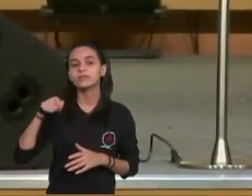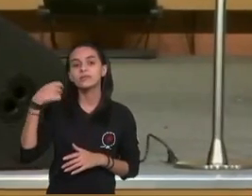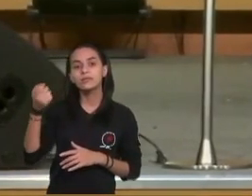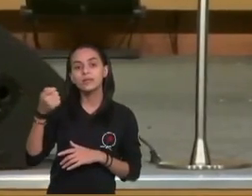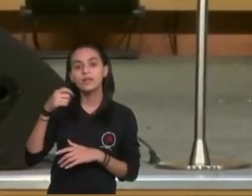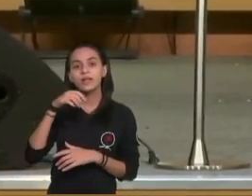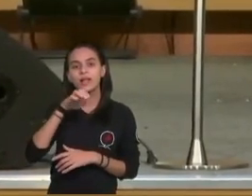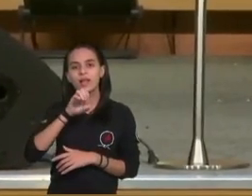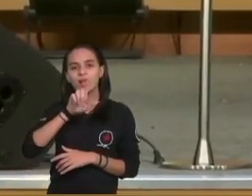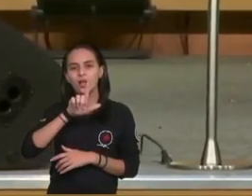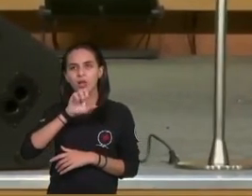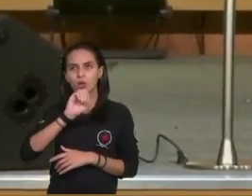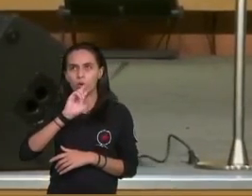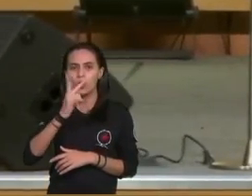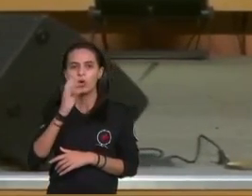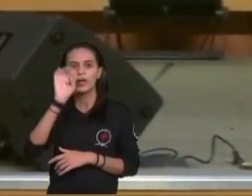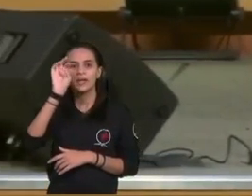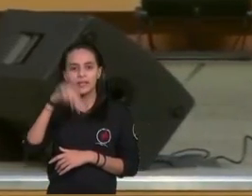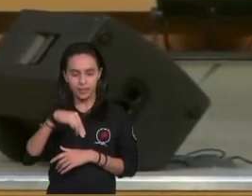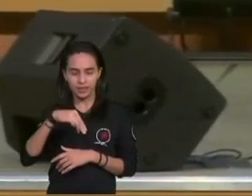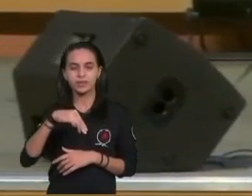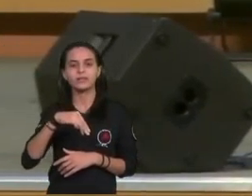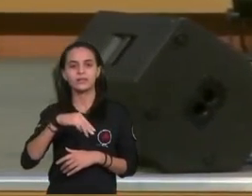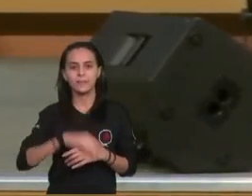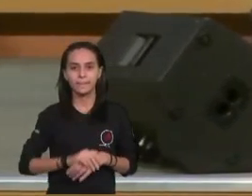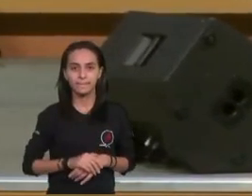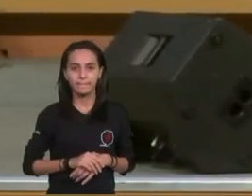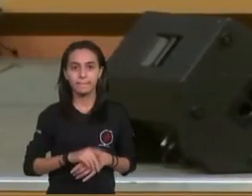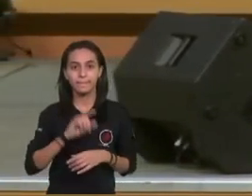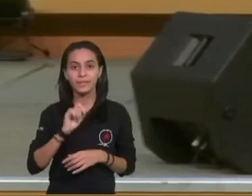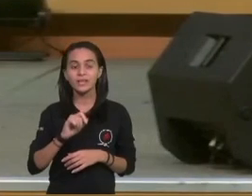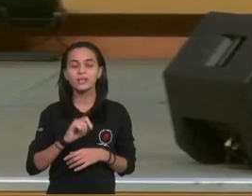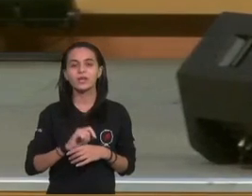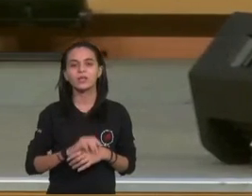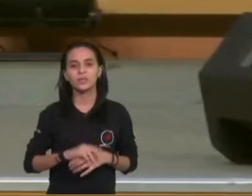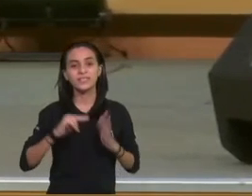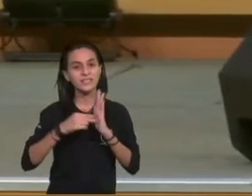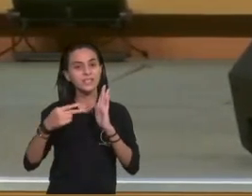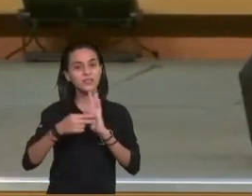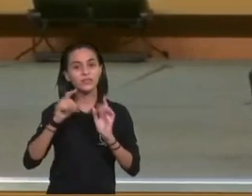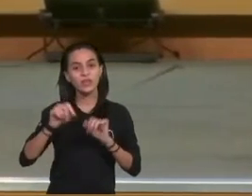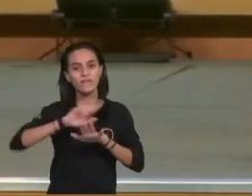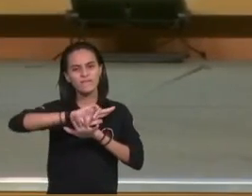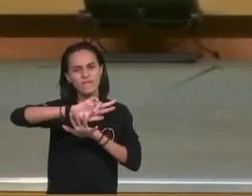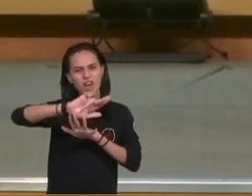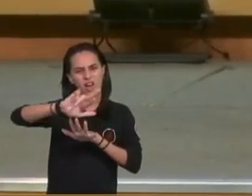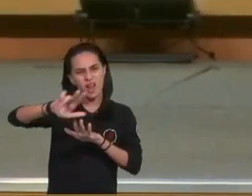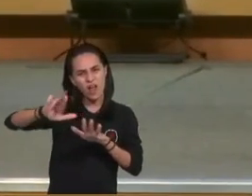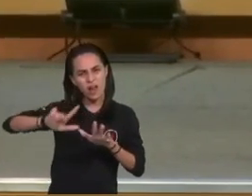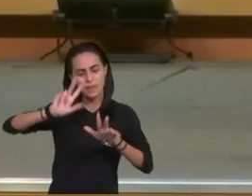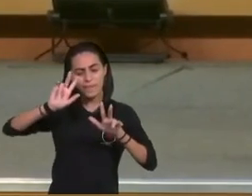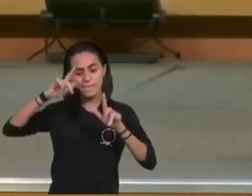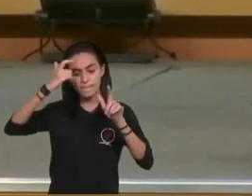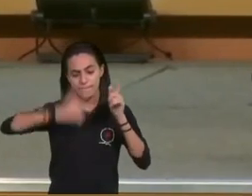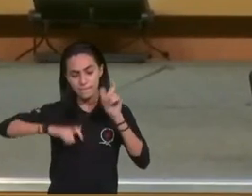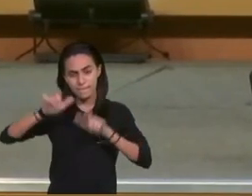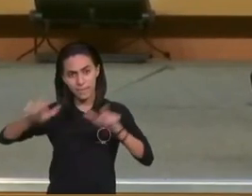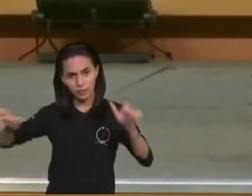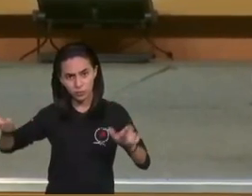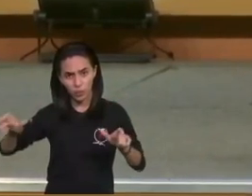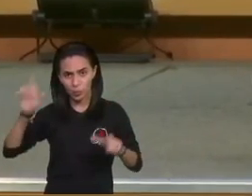de elorrim é um substantivo na forma plural que indica a pluralidade de pessoas